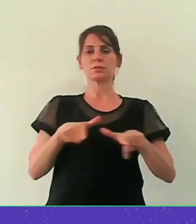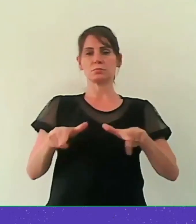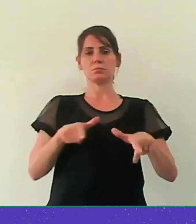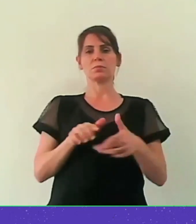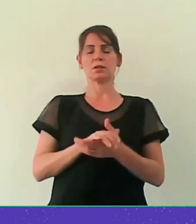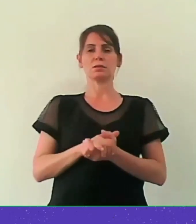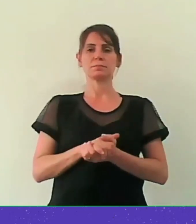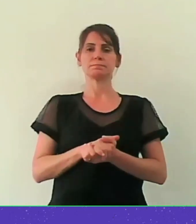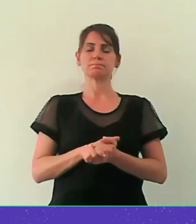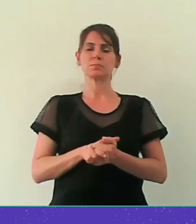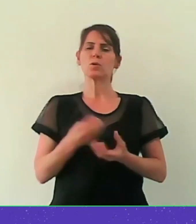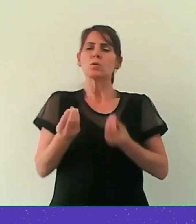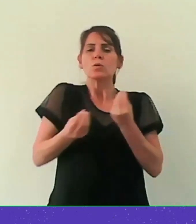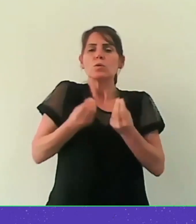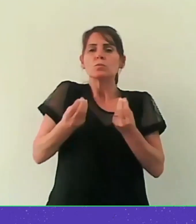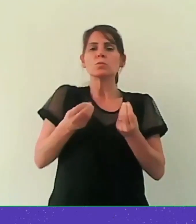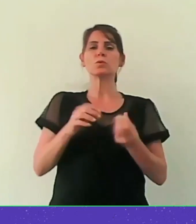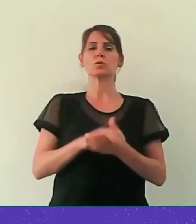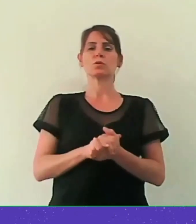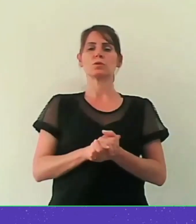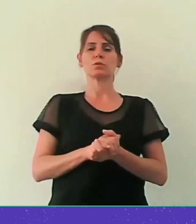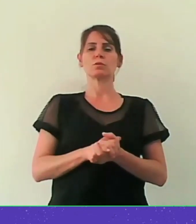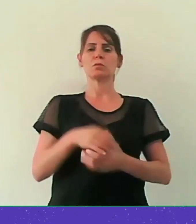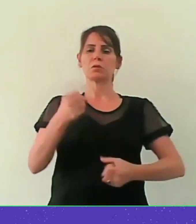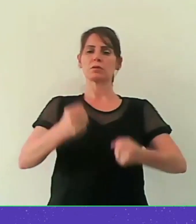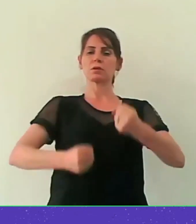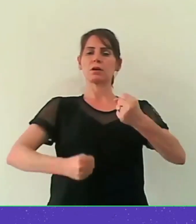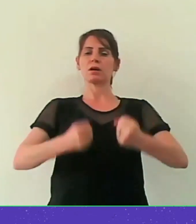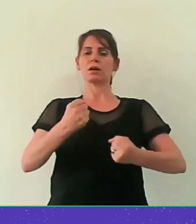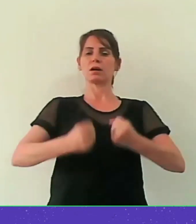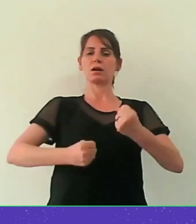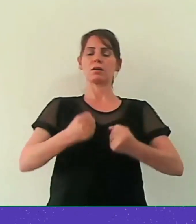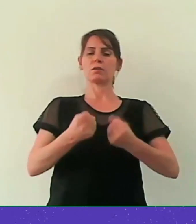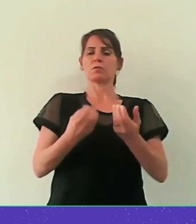Como é que você puxa um carro, realiza um trabalho no carro?